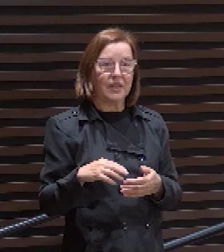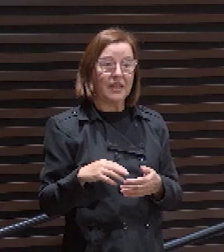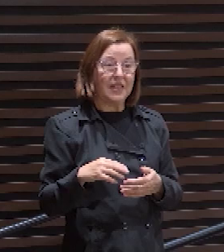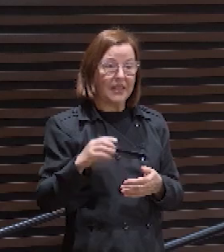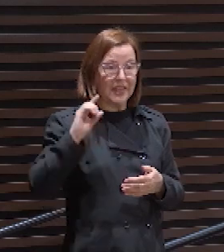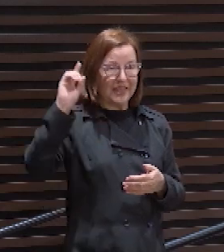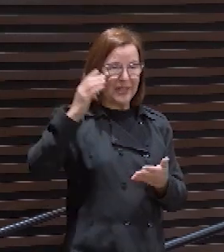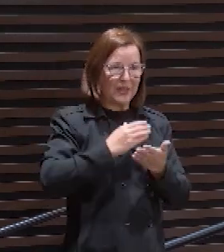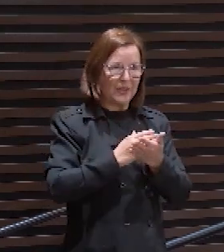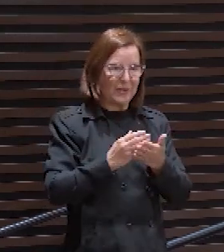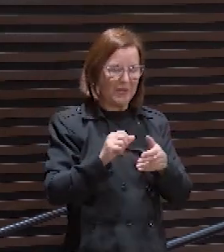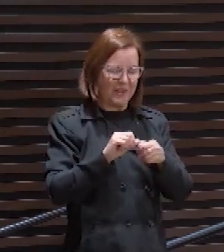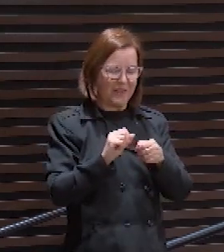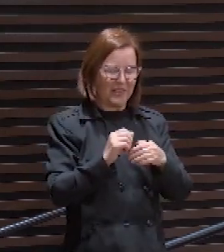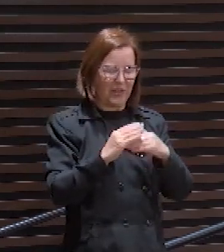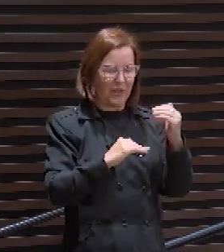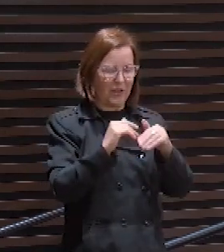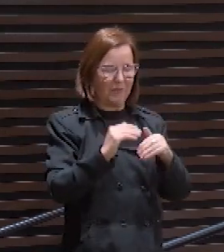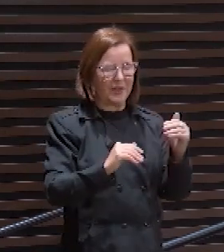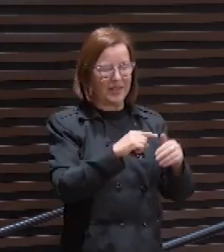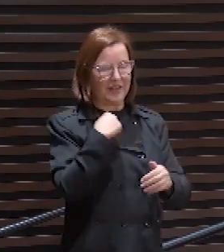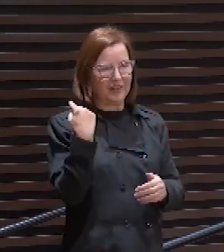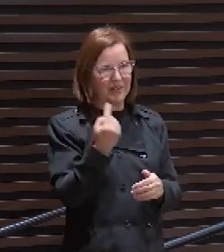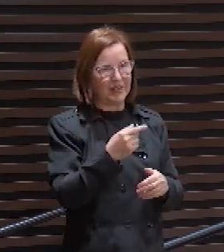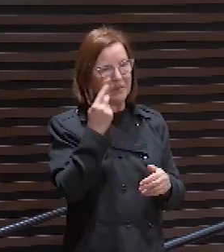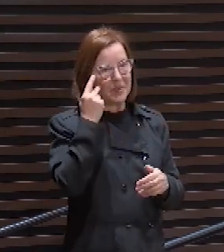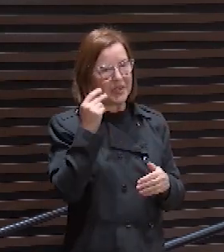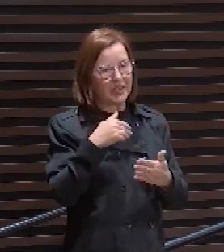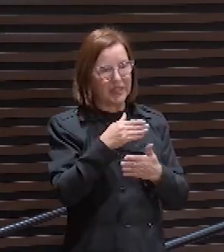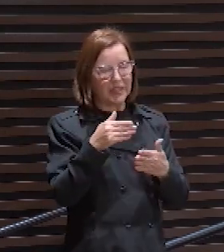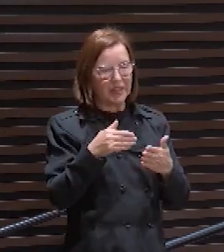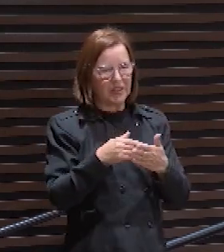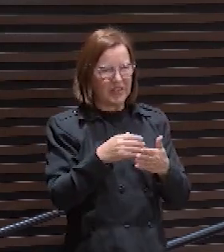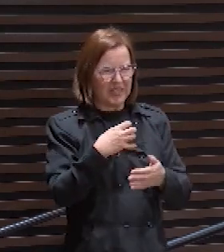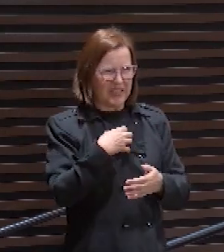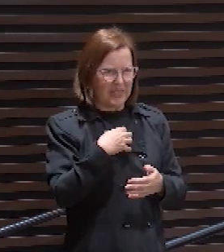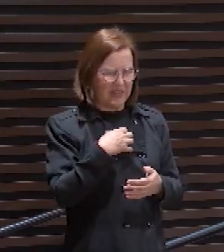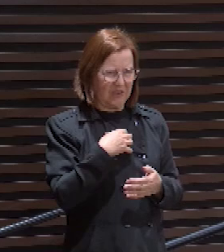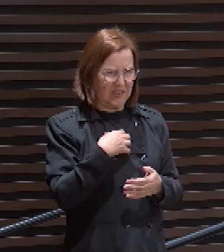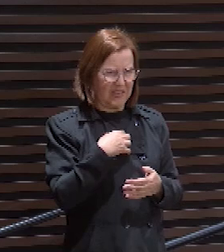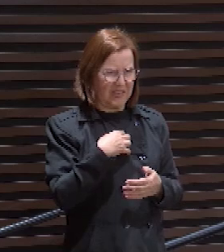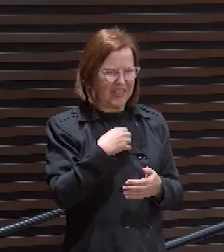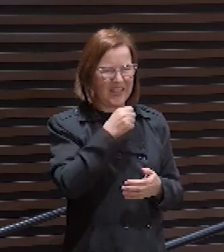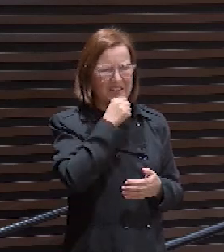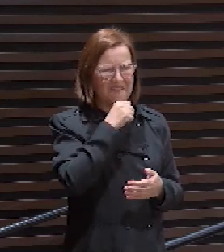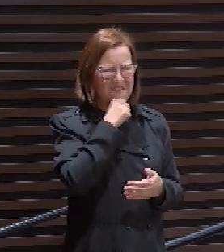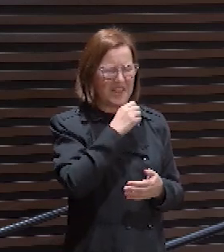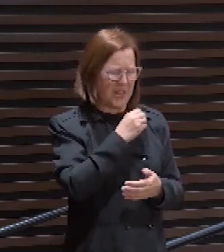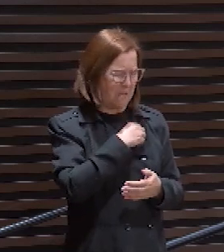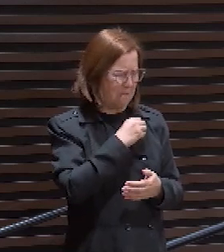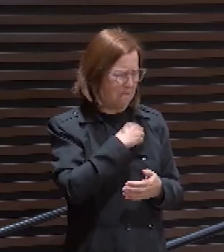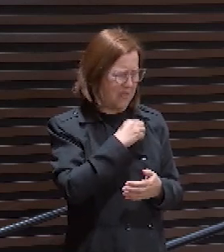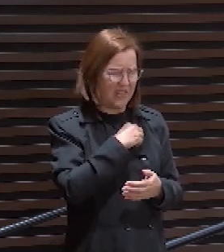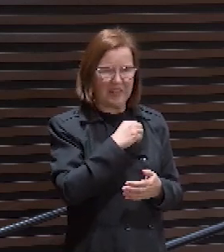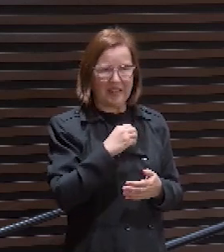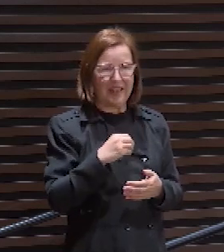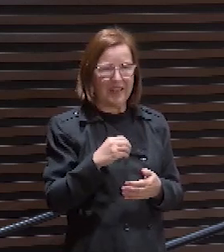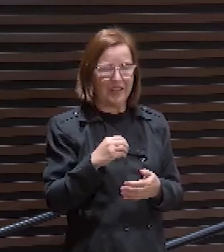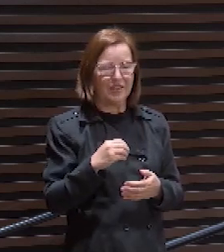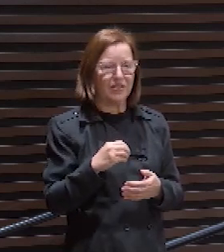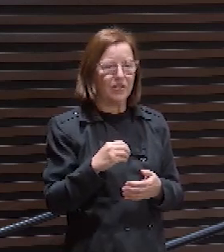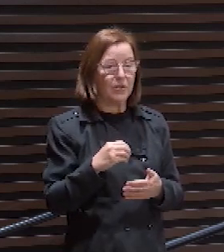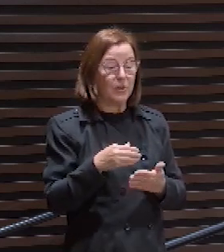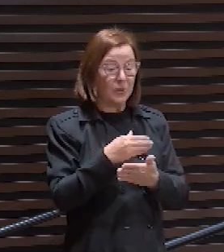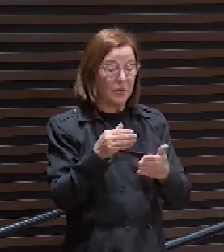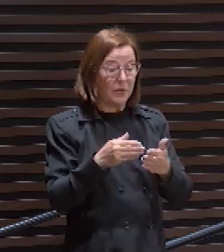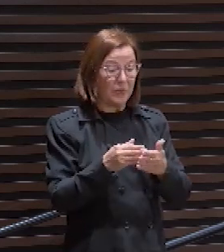começa a trabalhar em nós, para que toda aquela natureza que nós tínhamos, aqueles pecados acumulados, tudo aquilo que nos afasta